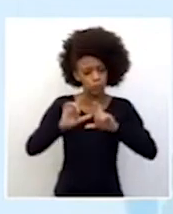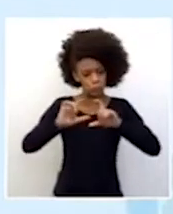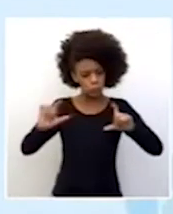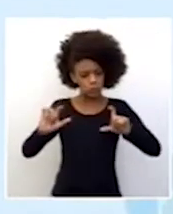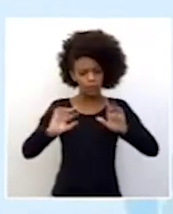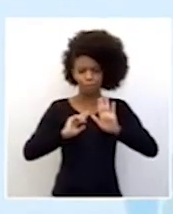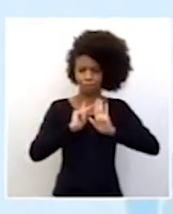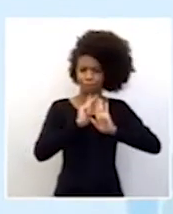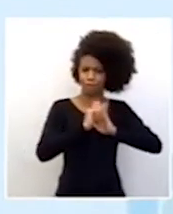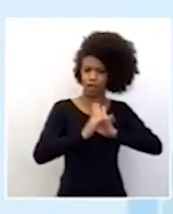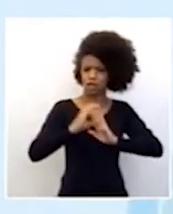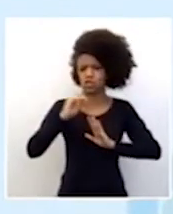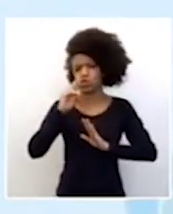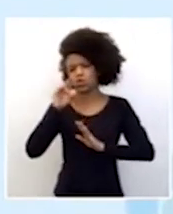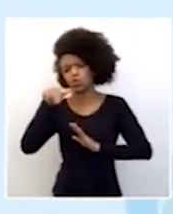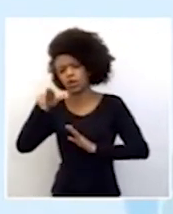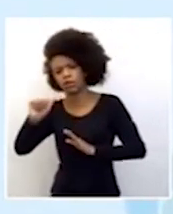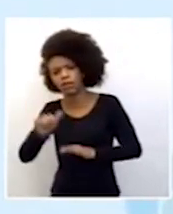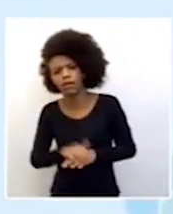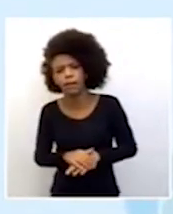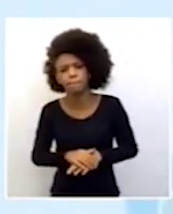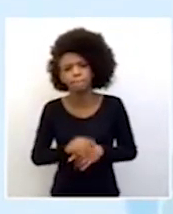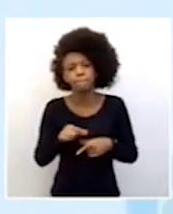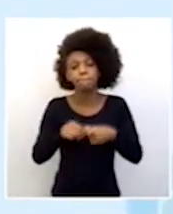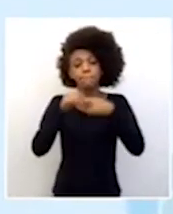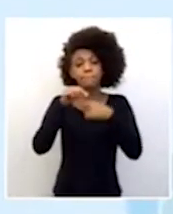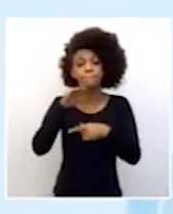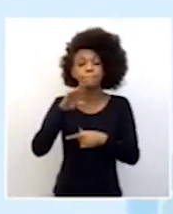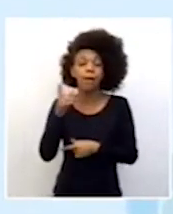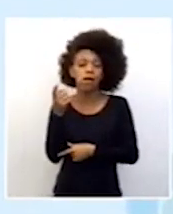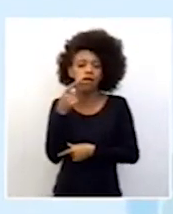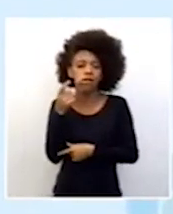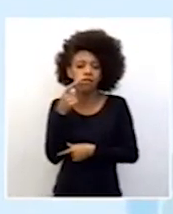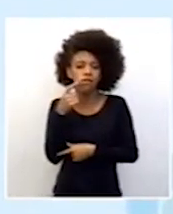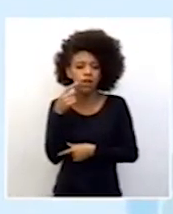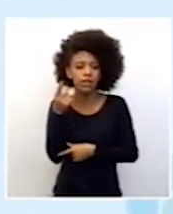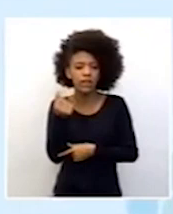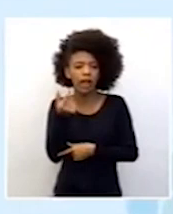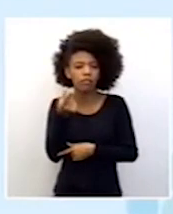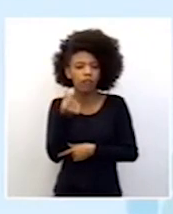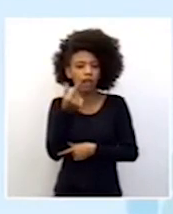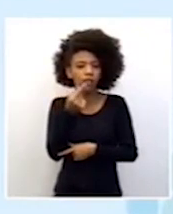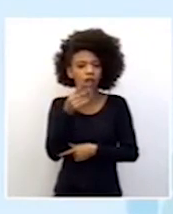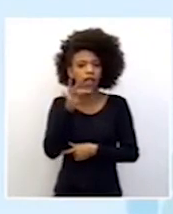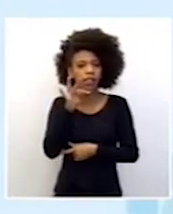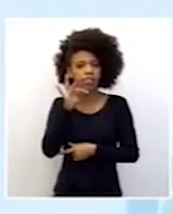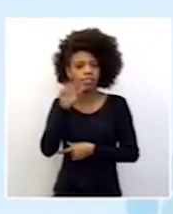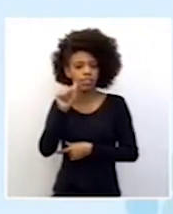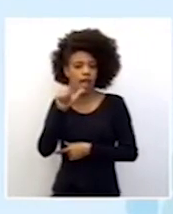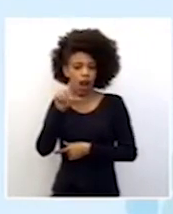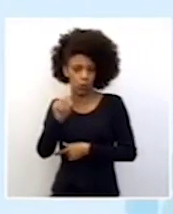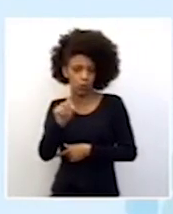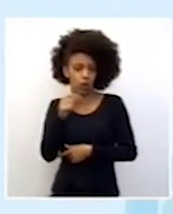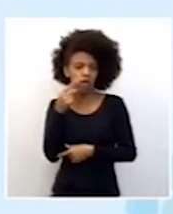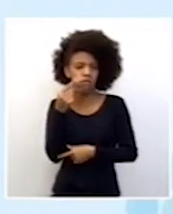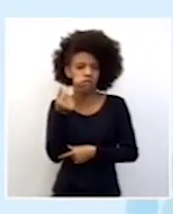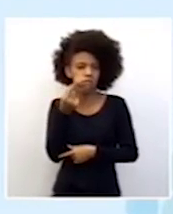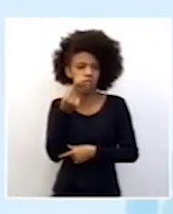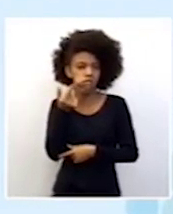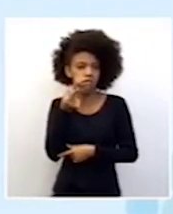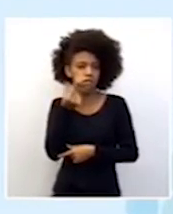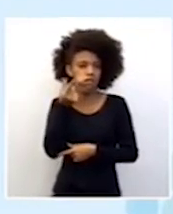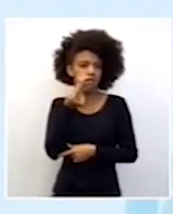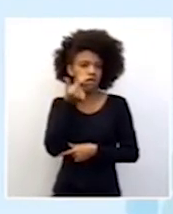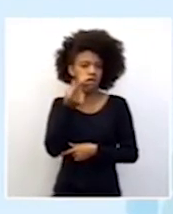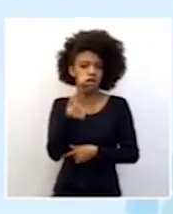de crônicas intitulada Balas de Estalo, do próprio Machado de Assis, a qual estamos falando. Gente, Balas